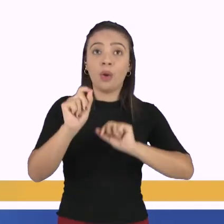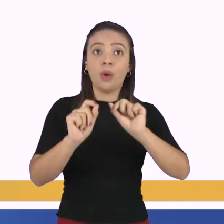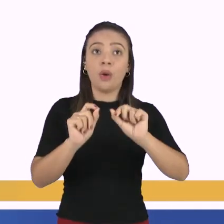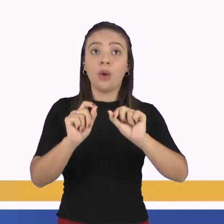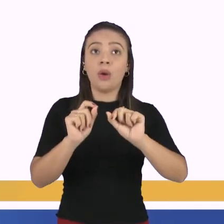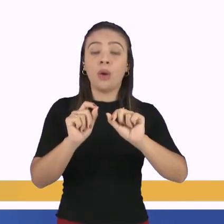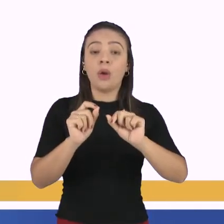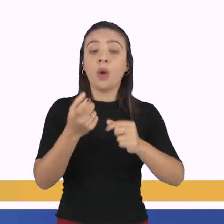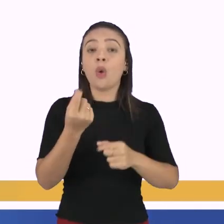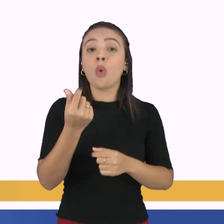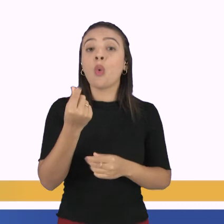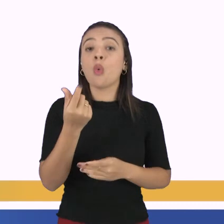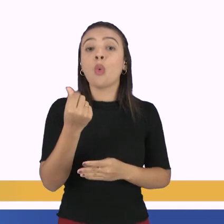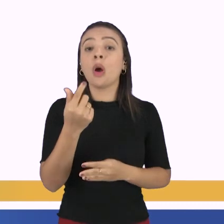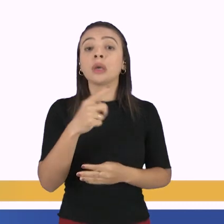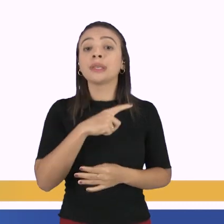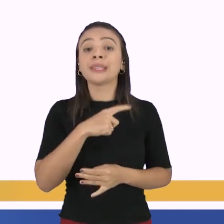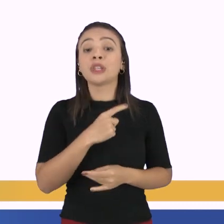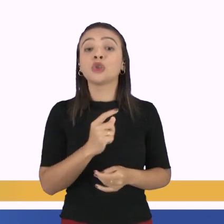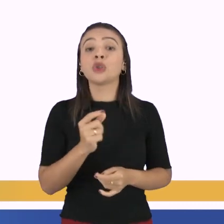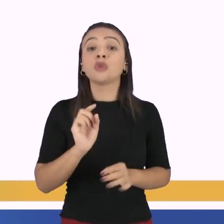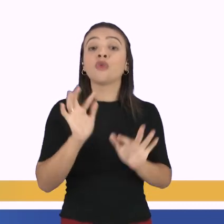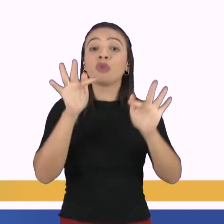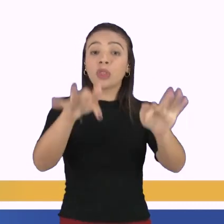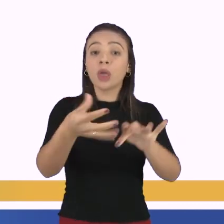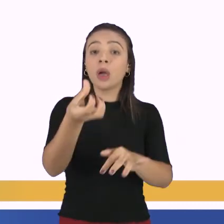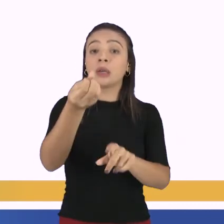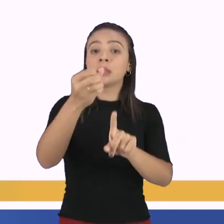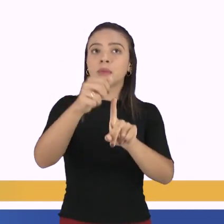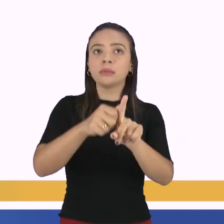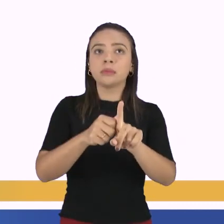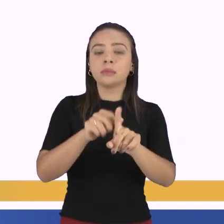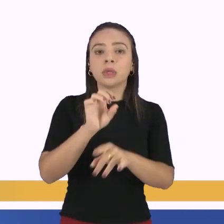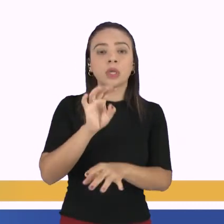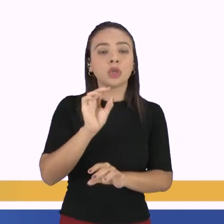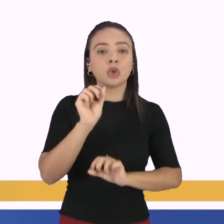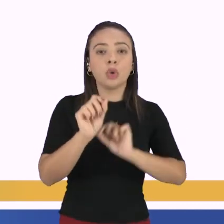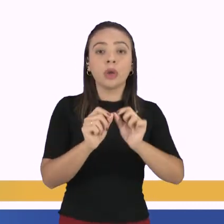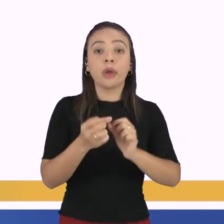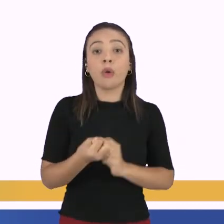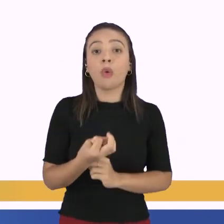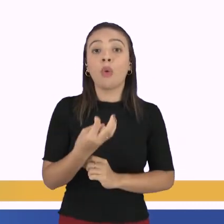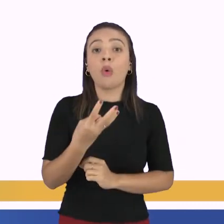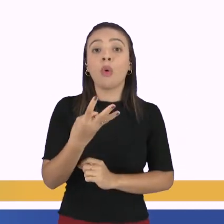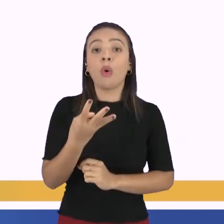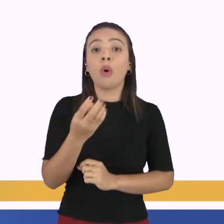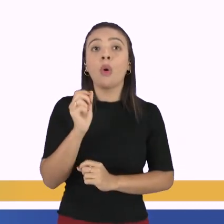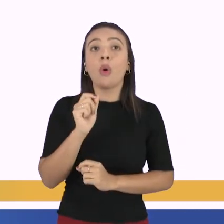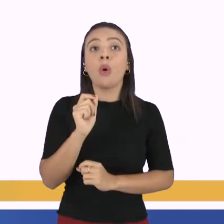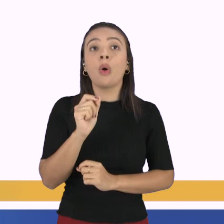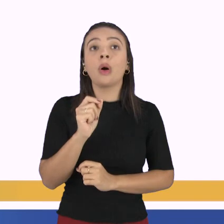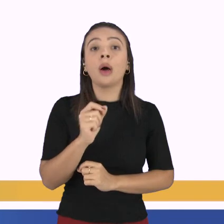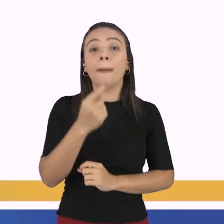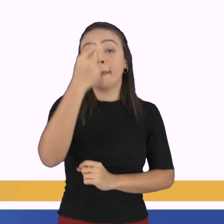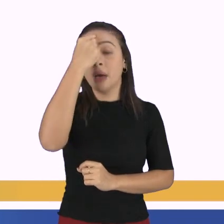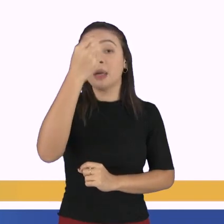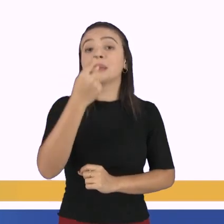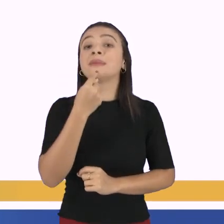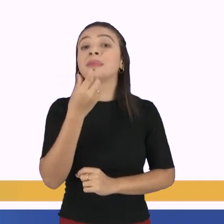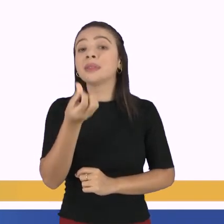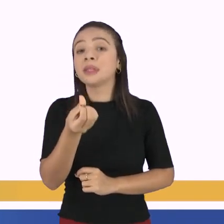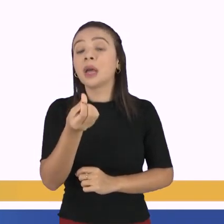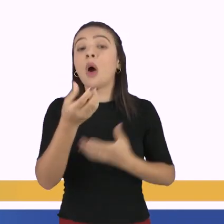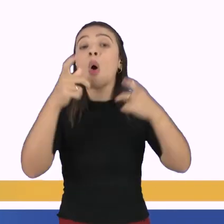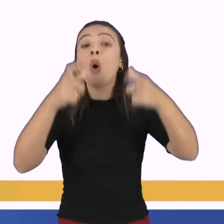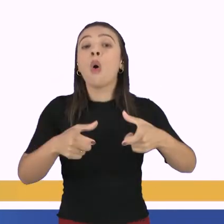quantia que ele vai ter, né, após 6 meses. Gente, basta eu calcular a imagem do 6 na função que eu encontrei anteriormente, ou